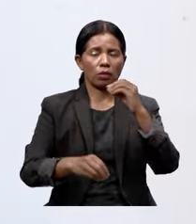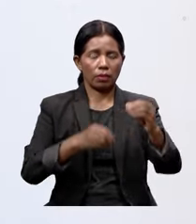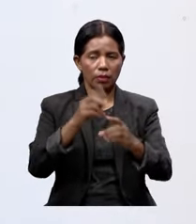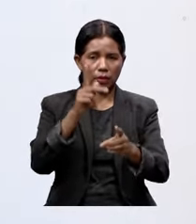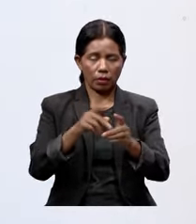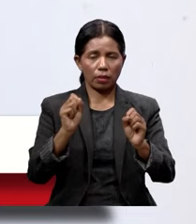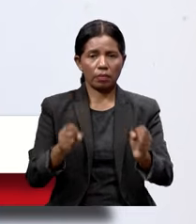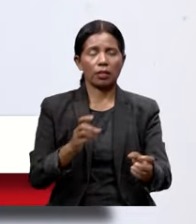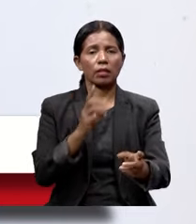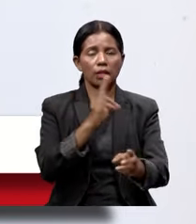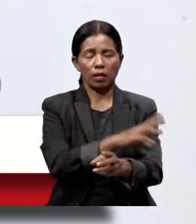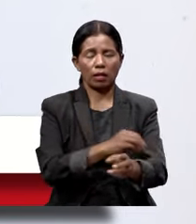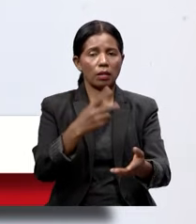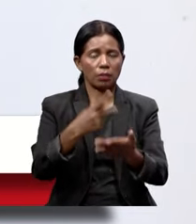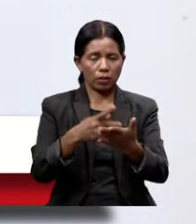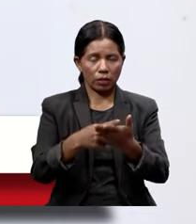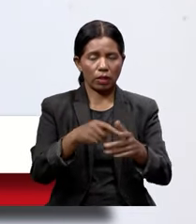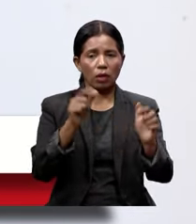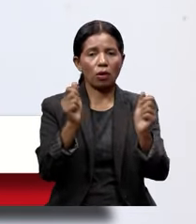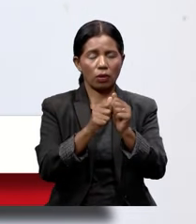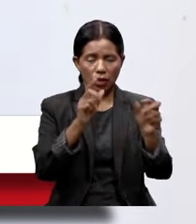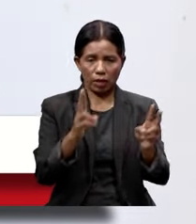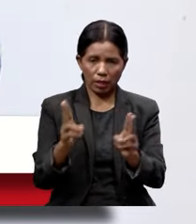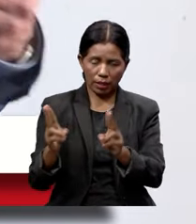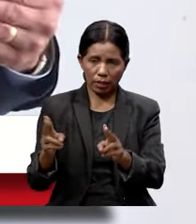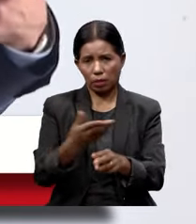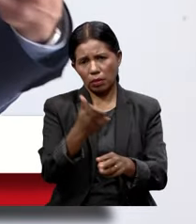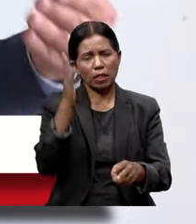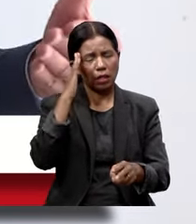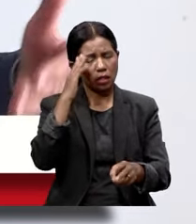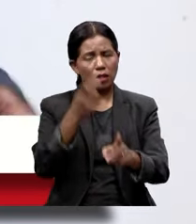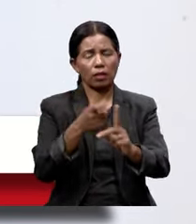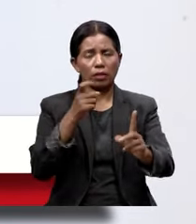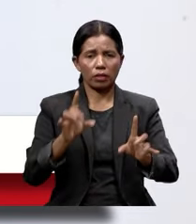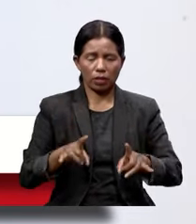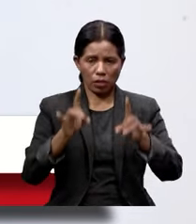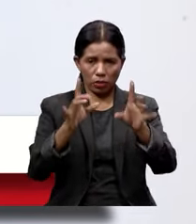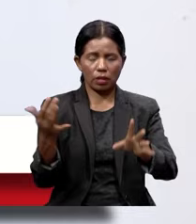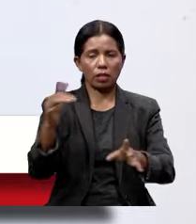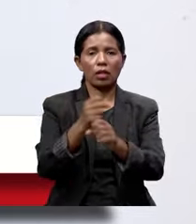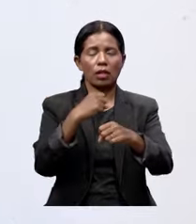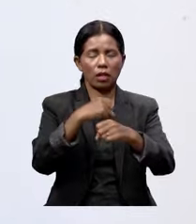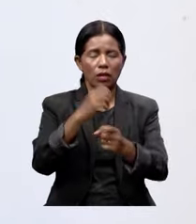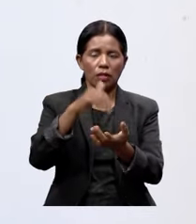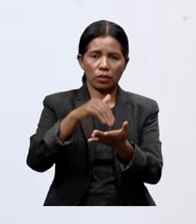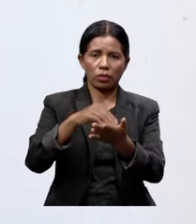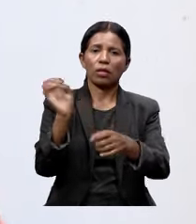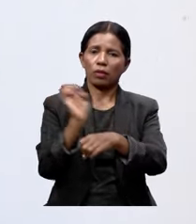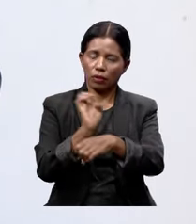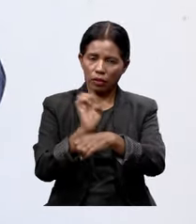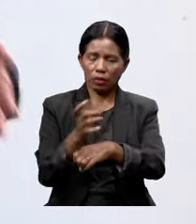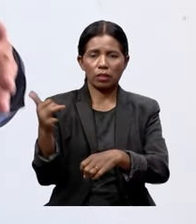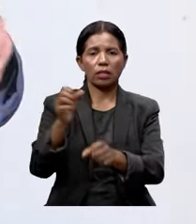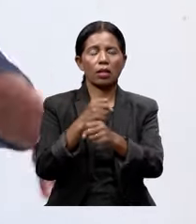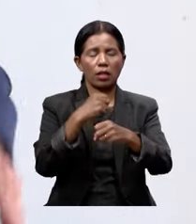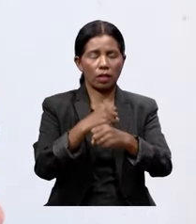o rebelde acelera o projeto de Rolalais. A nessa etapa, o Tiratene Kataku, se o website Austrália se halon estudo econômico deve ser